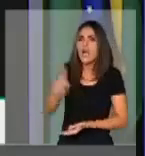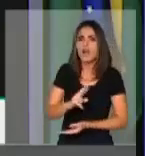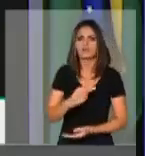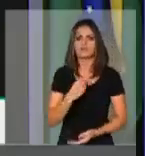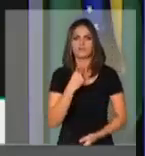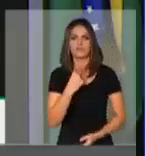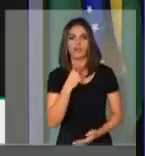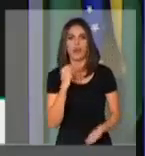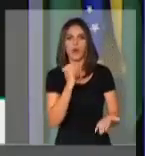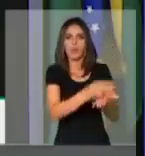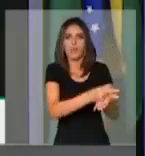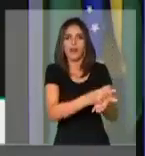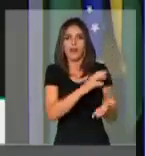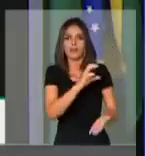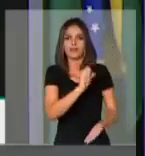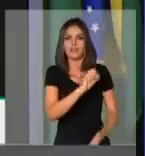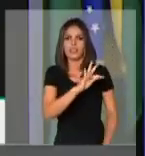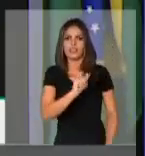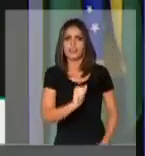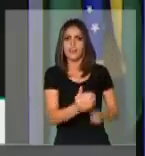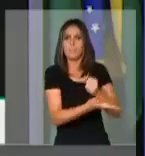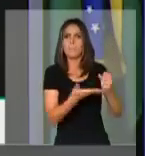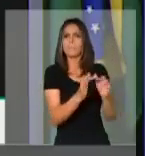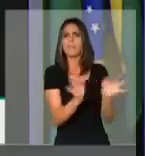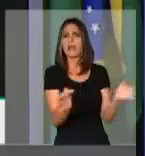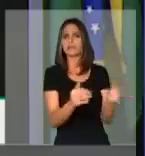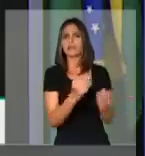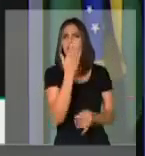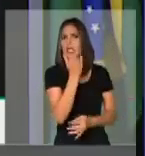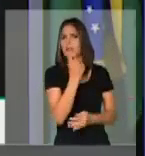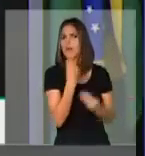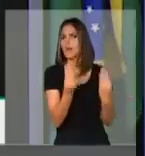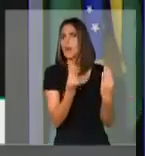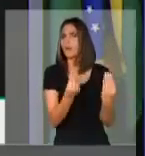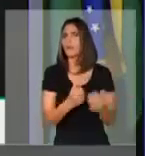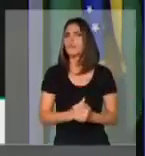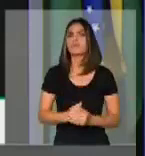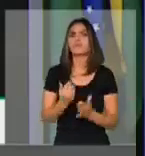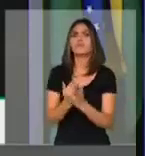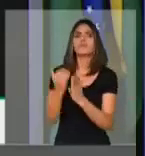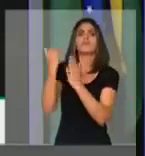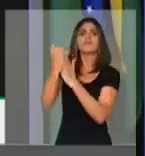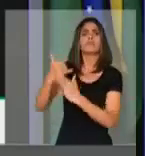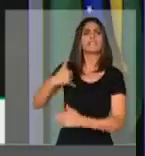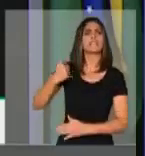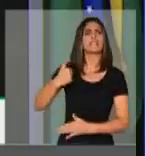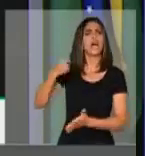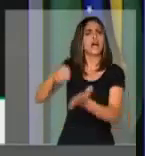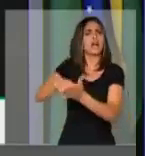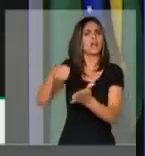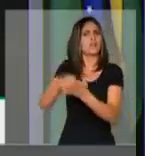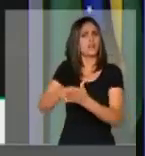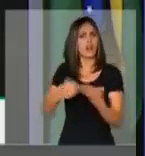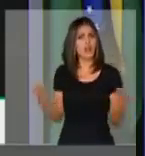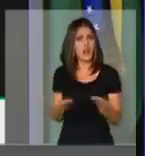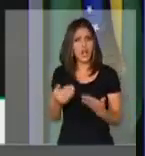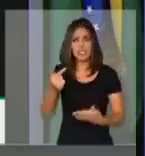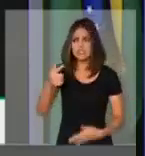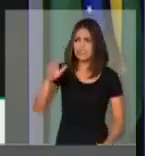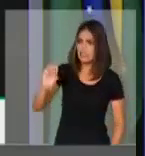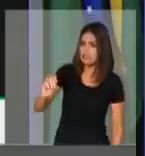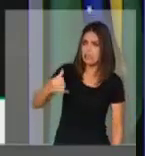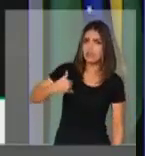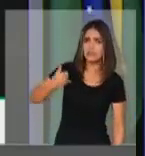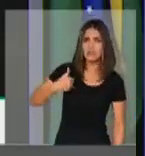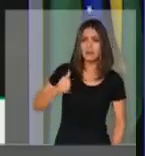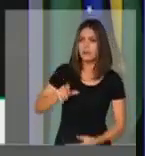cesta básica. Além disso, cabe refletir qual a razão para o aumento de idade exigível, agora 70